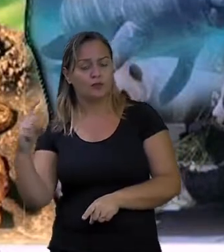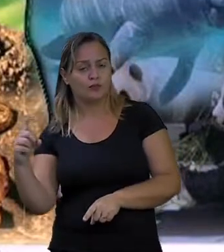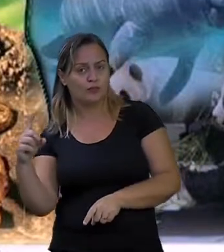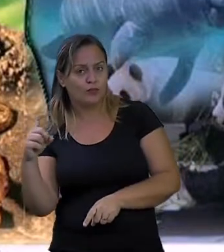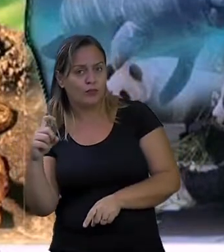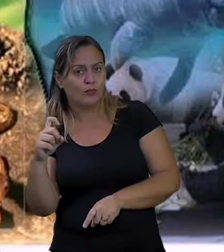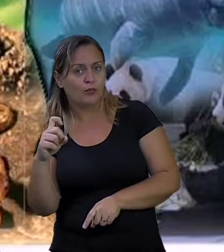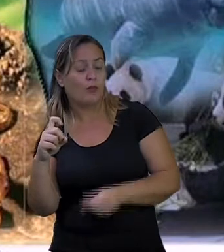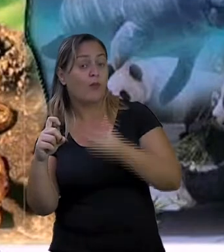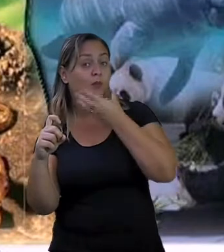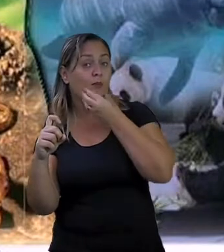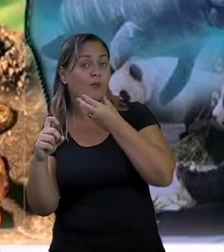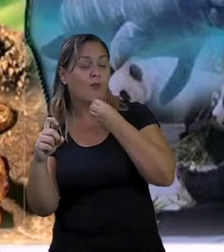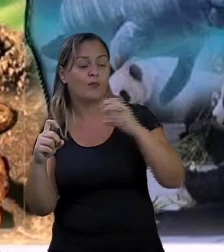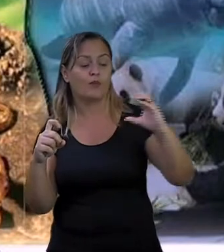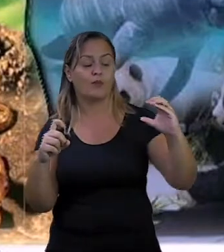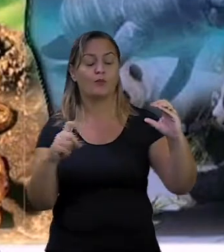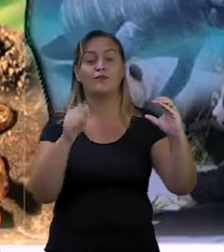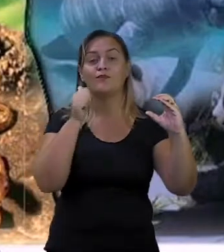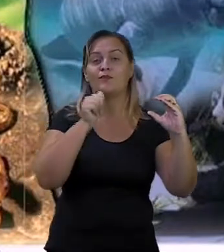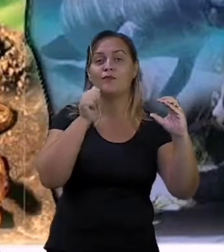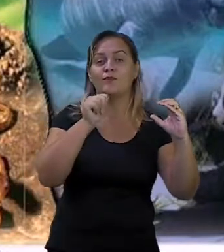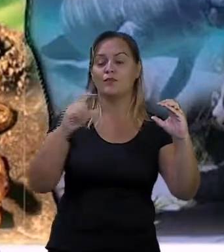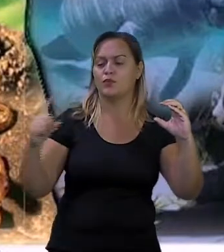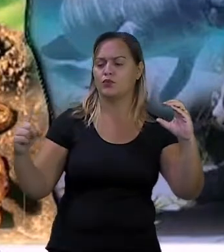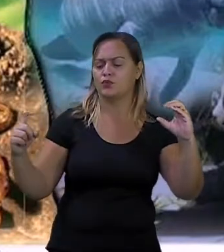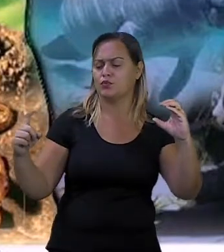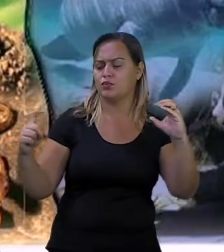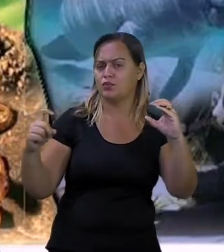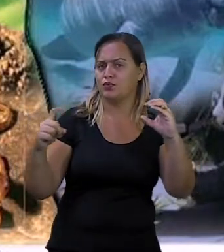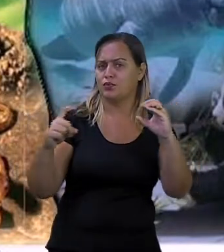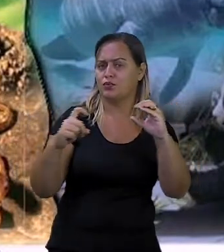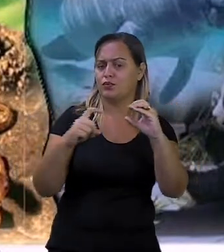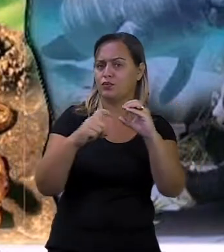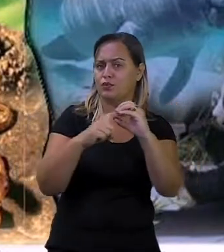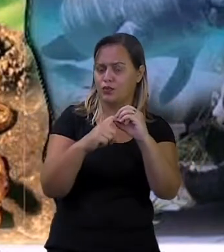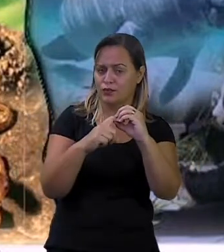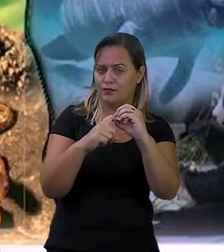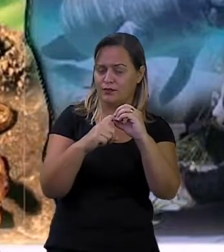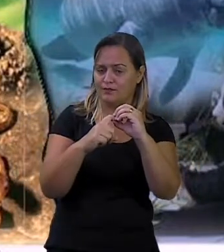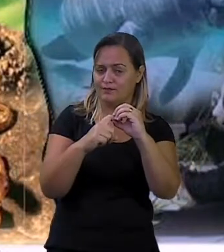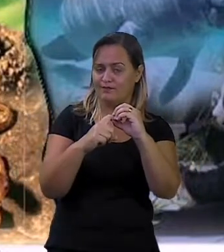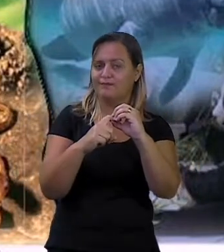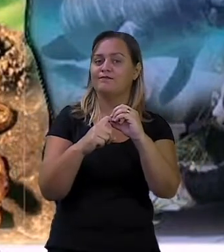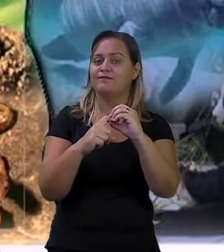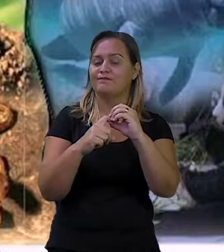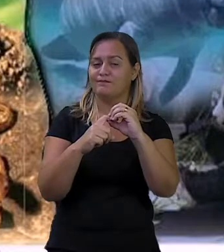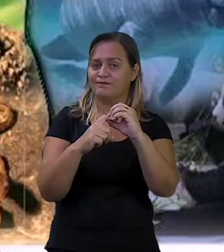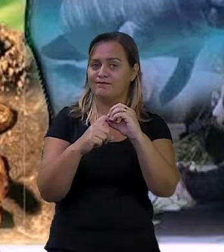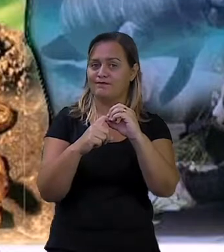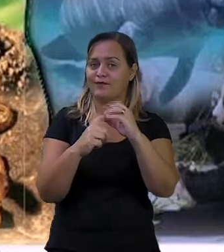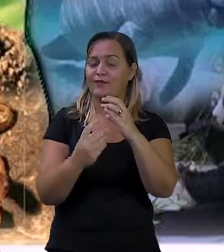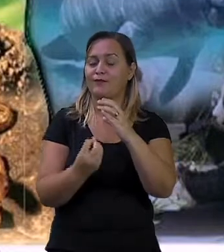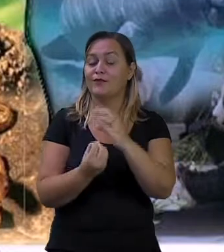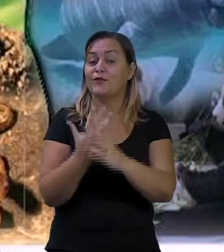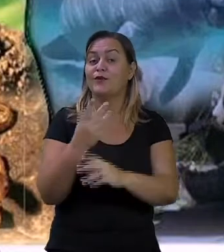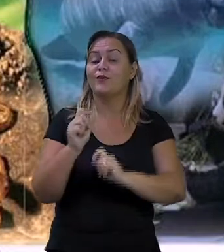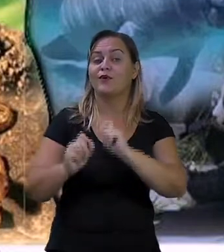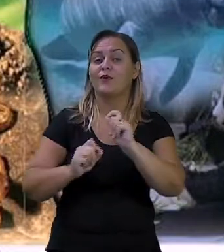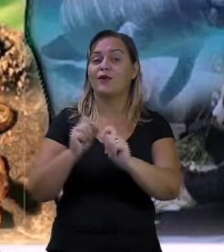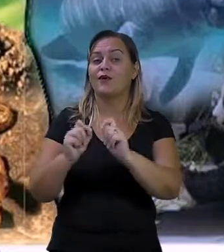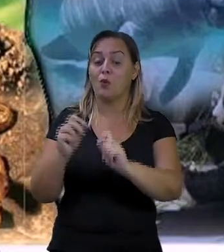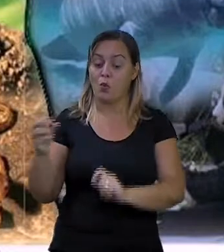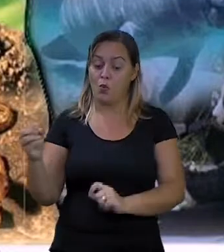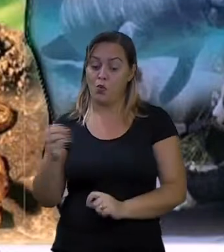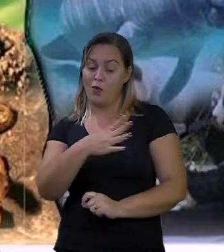e um gameta feminino, e que a fusão destes dois gametas gerariam um novo